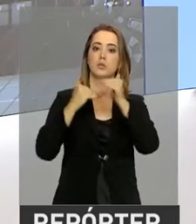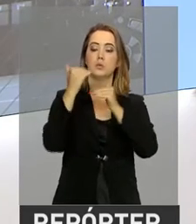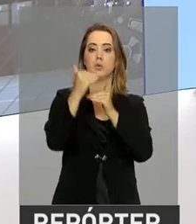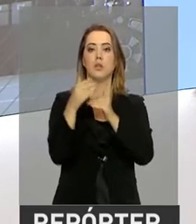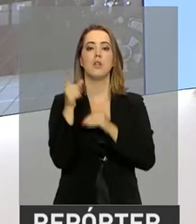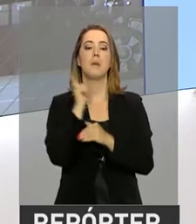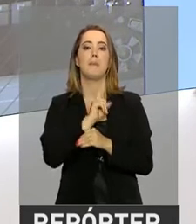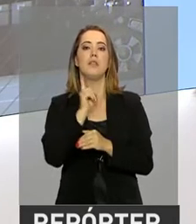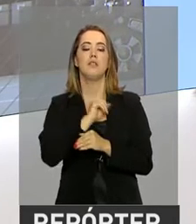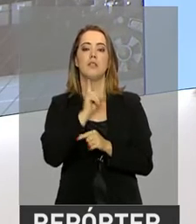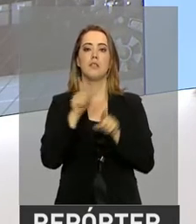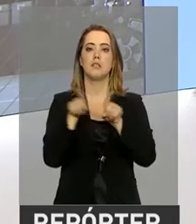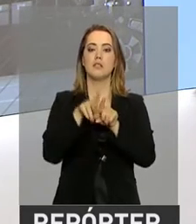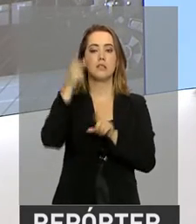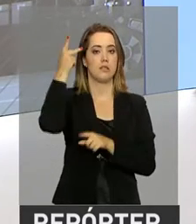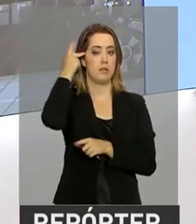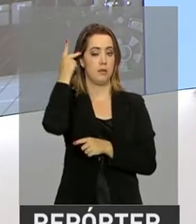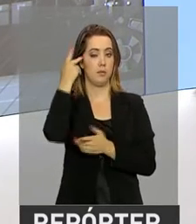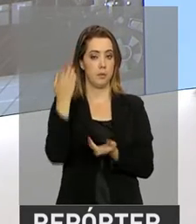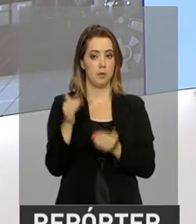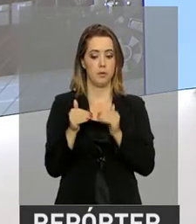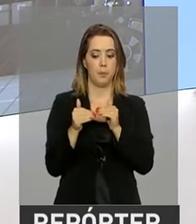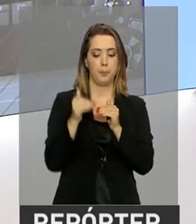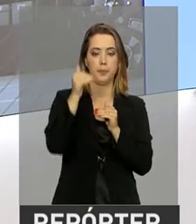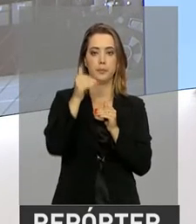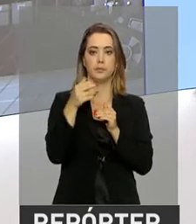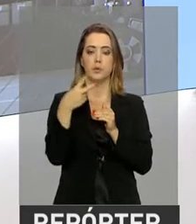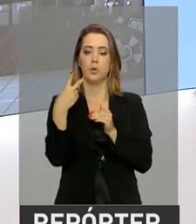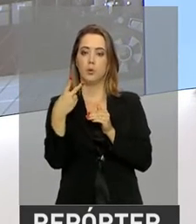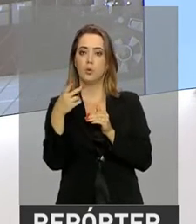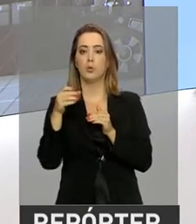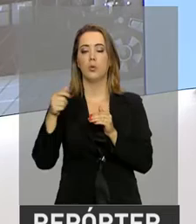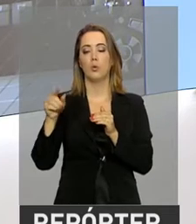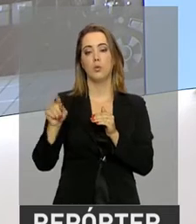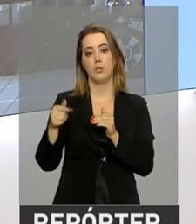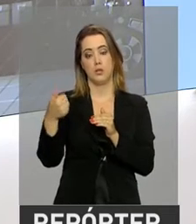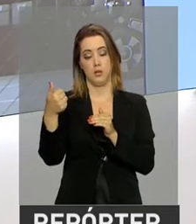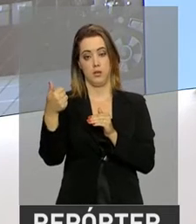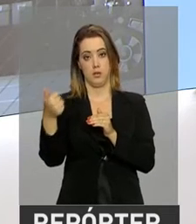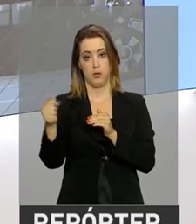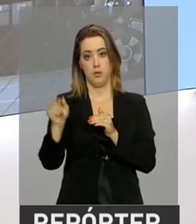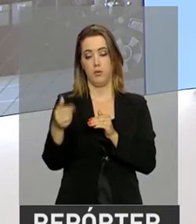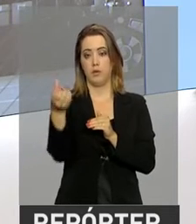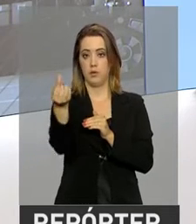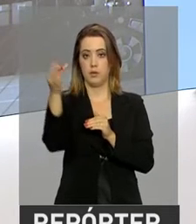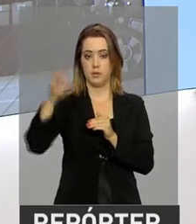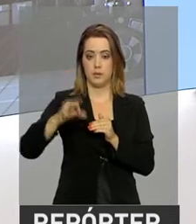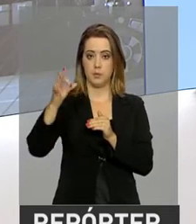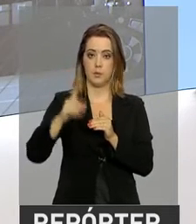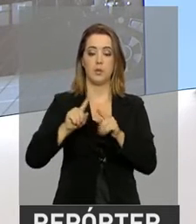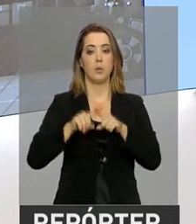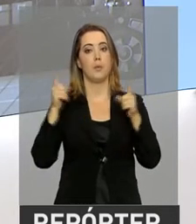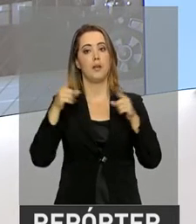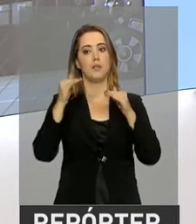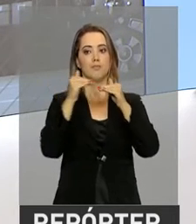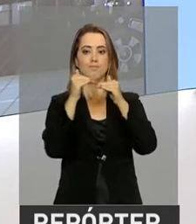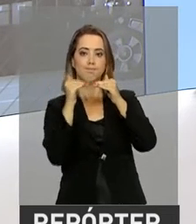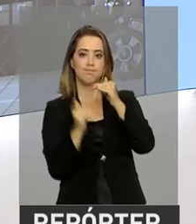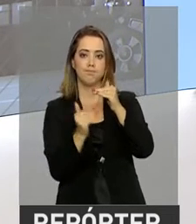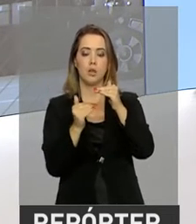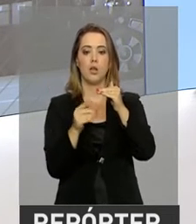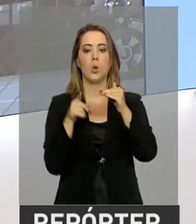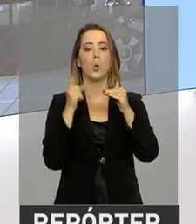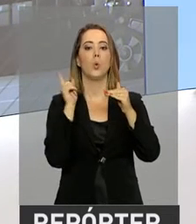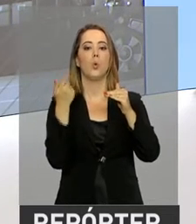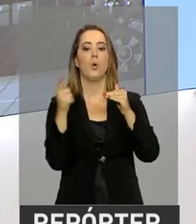e são paulo com 1,6 por cento por outro lado o goiás teve queda de 3,3 por cento o ceará a